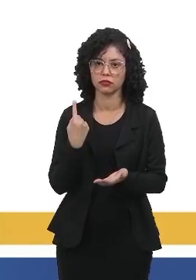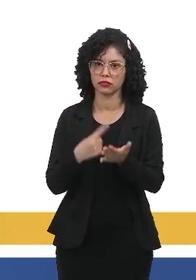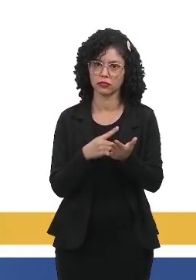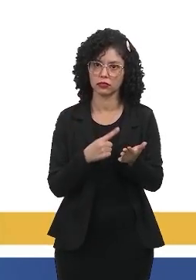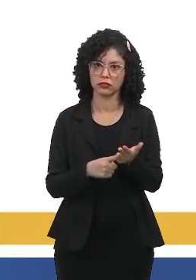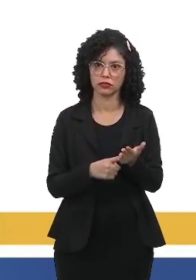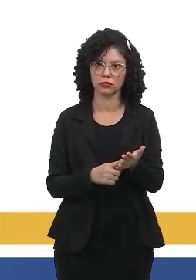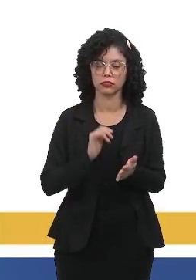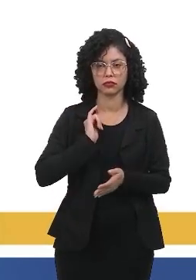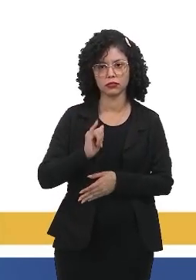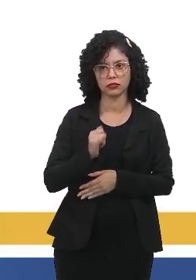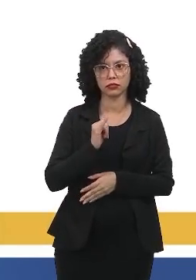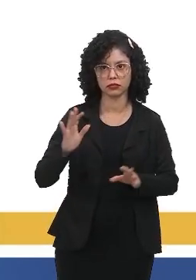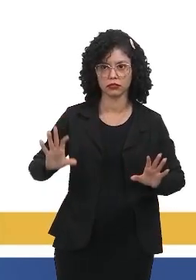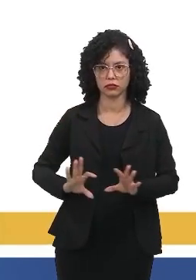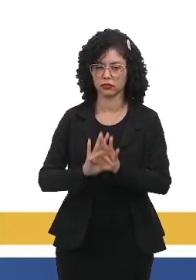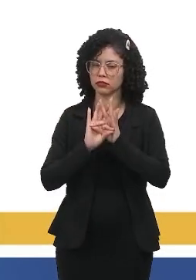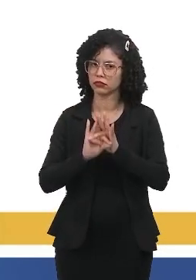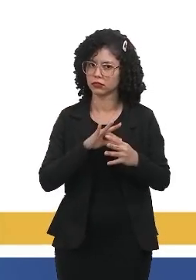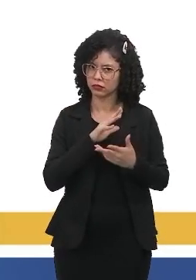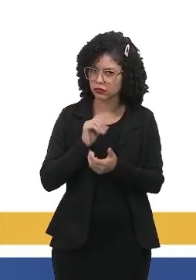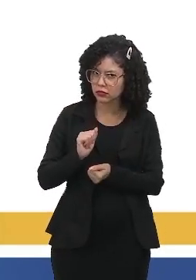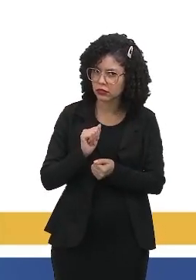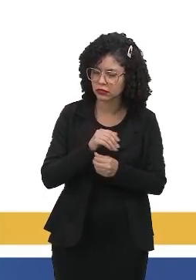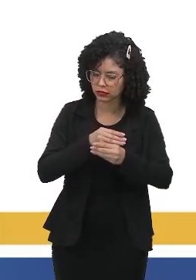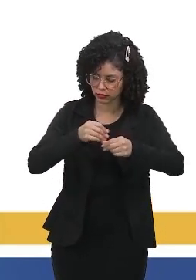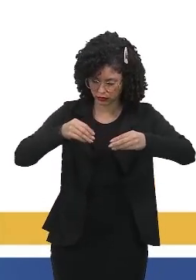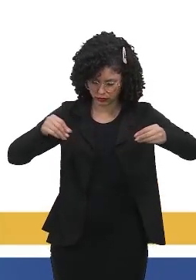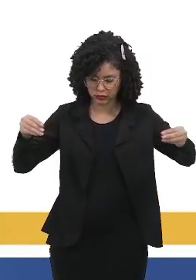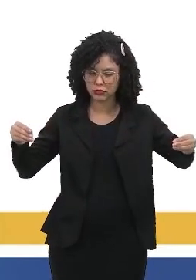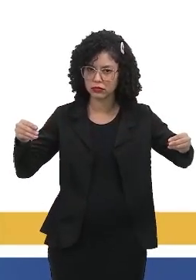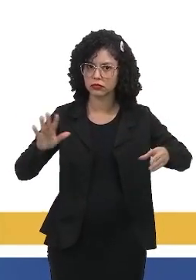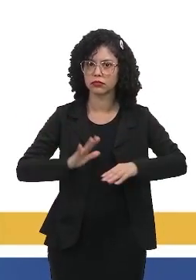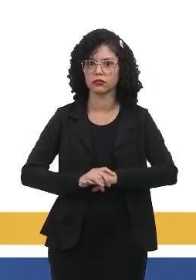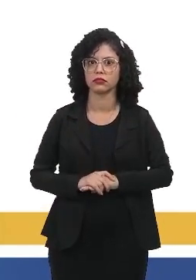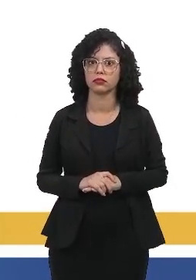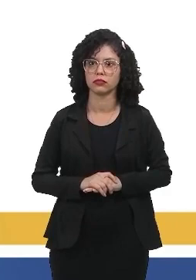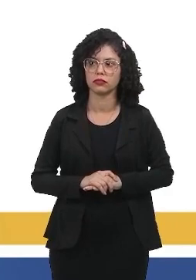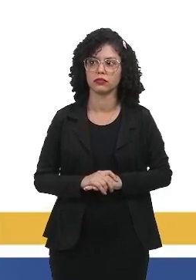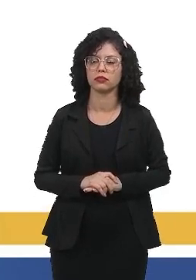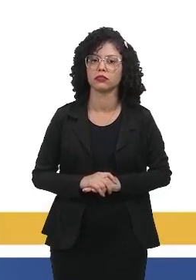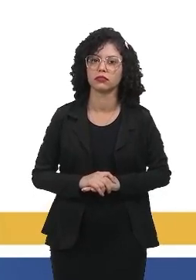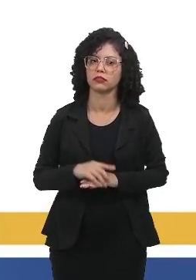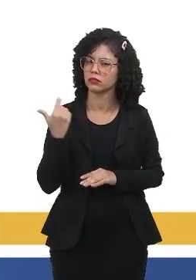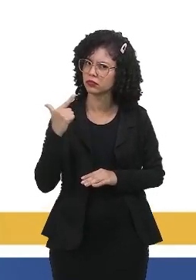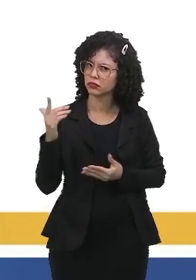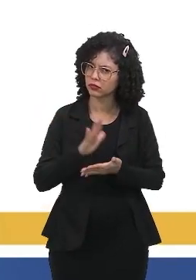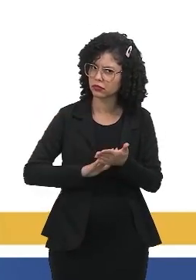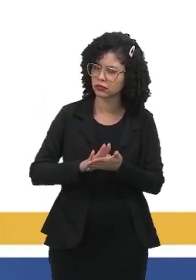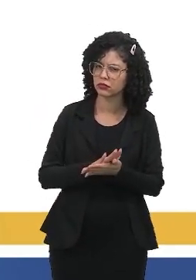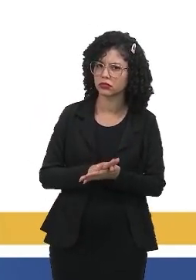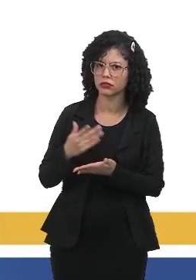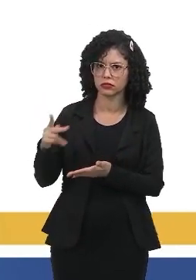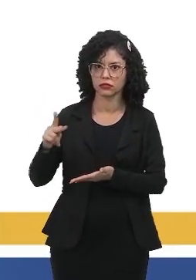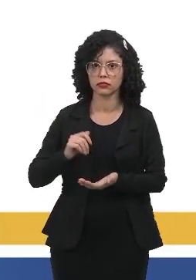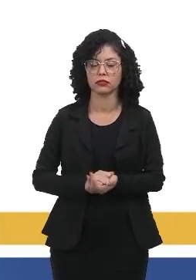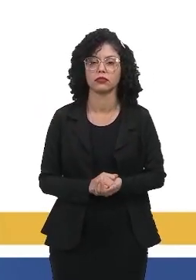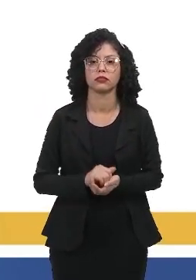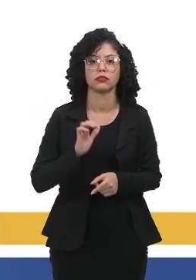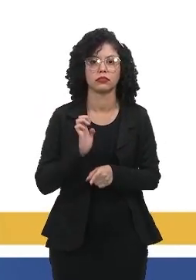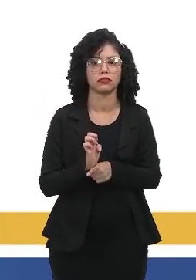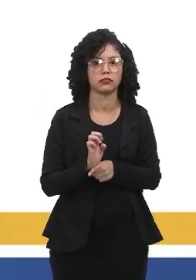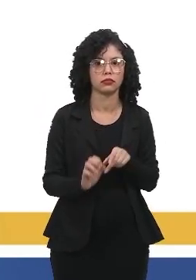frustração da narradora com relação à terra não há essa frustração dela né pessoal letra